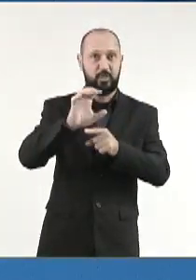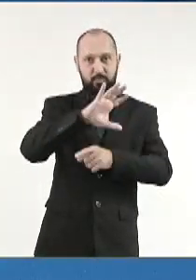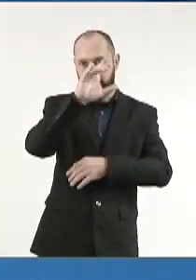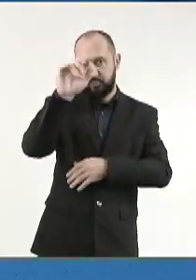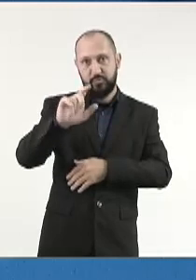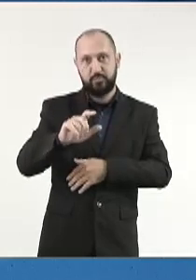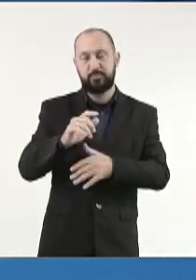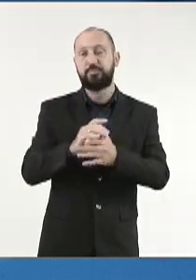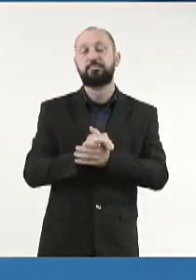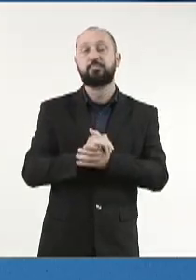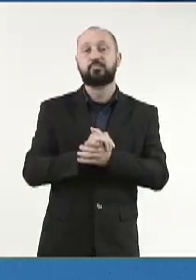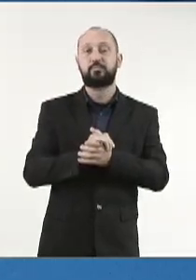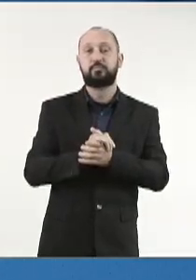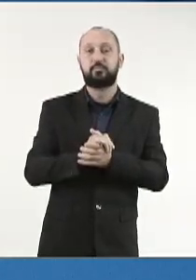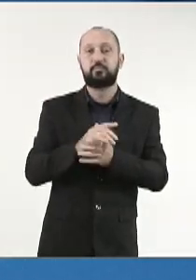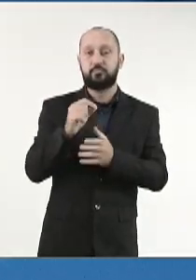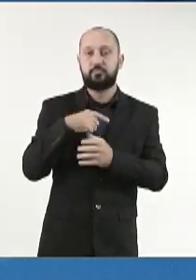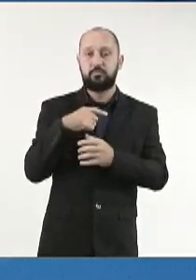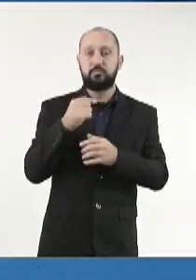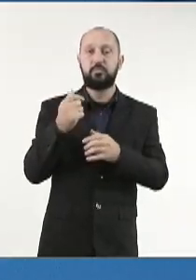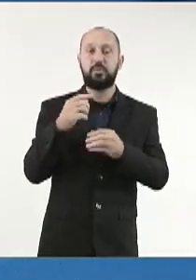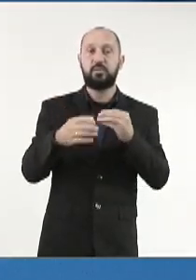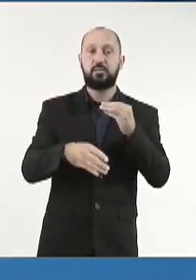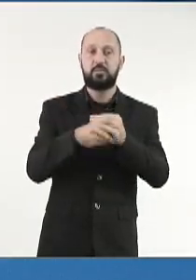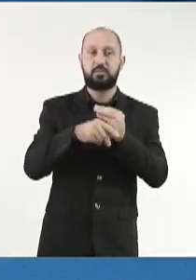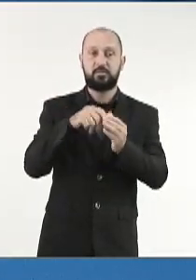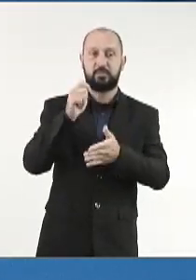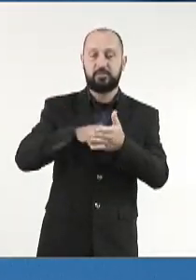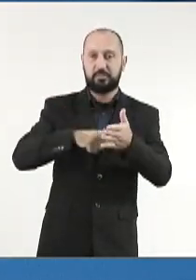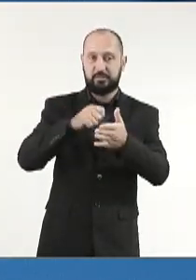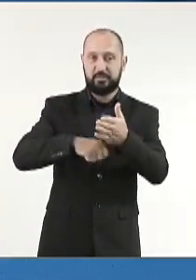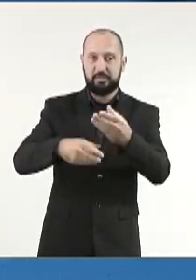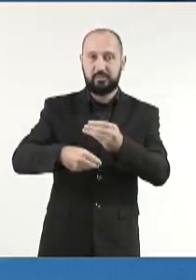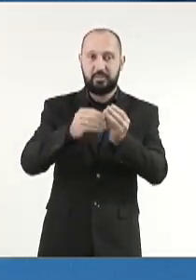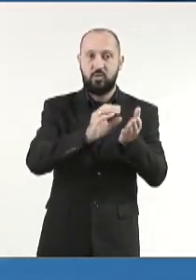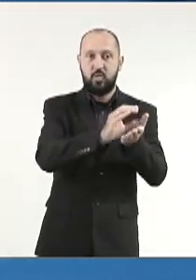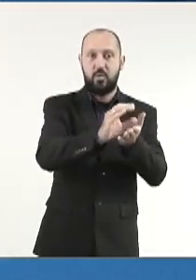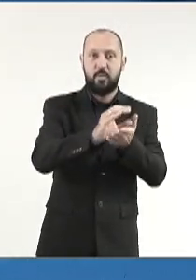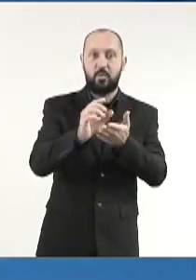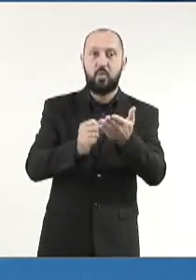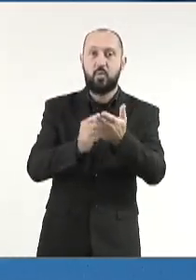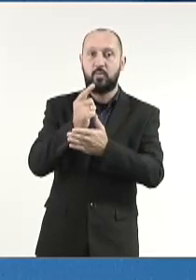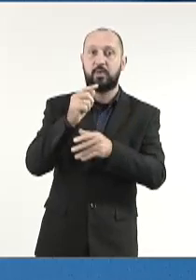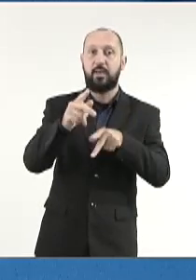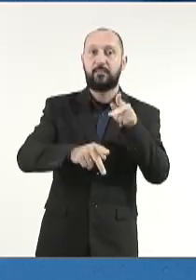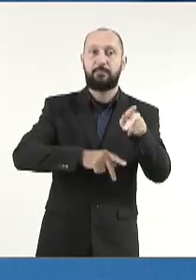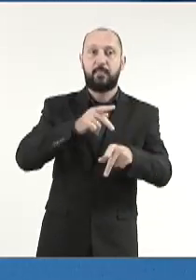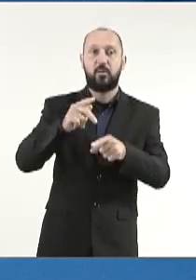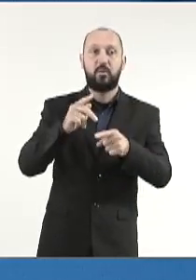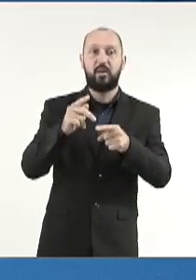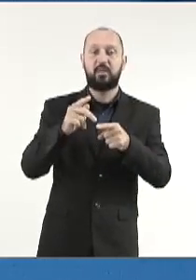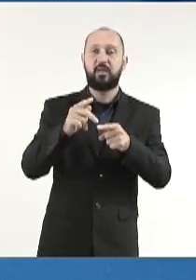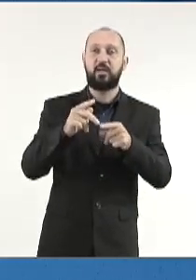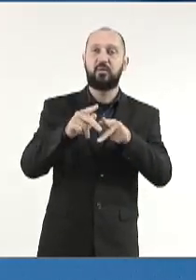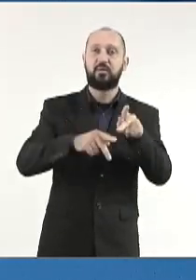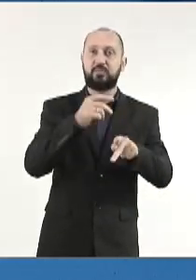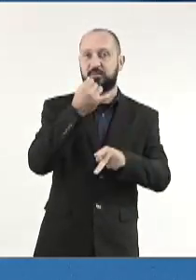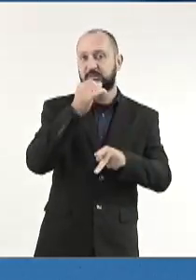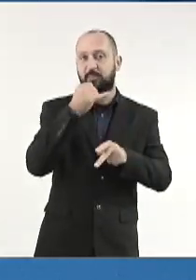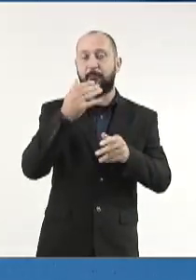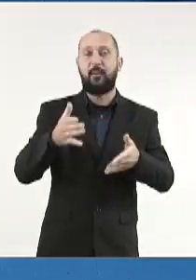Mato Grosso do Sul, colocando nossas emendas parlamentares para aquisição de bicicletas elétricas